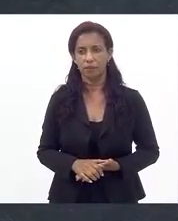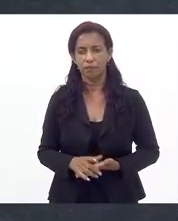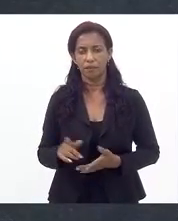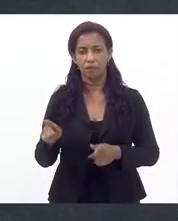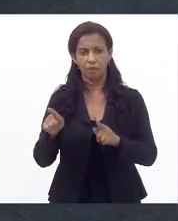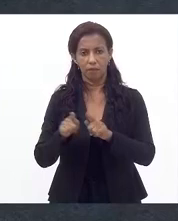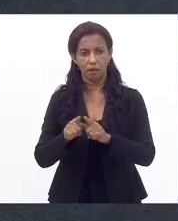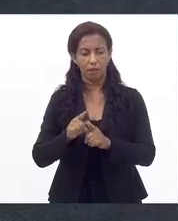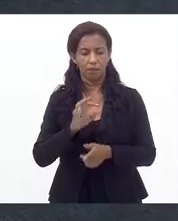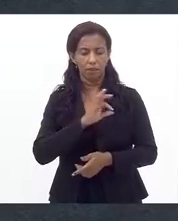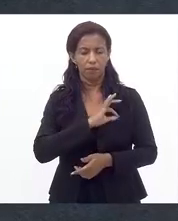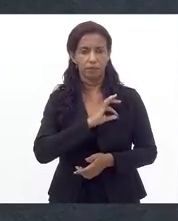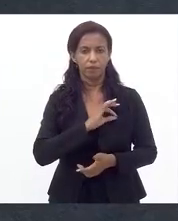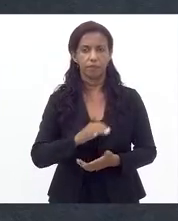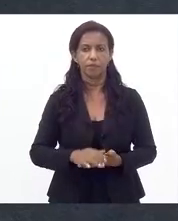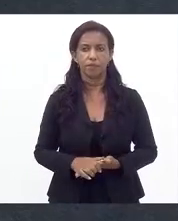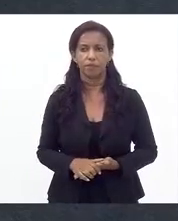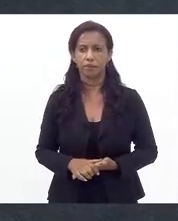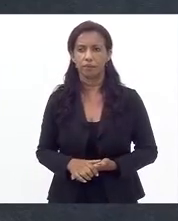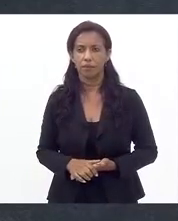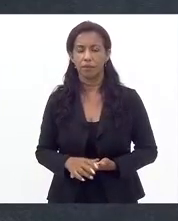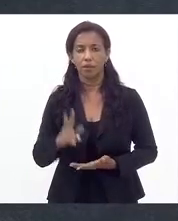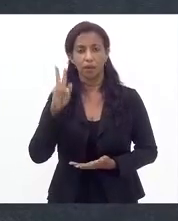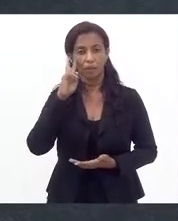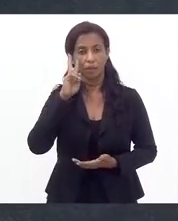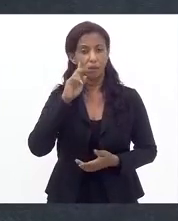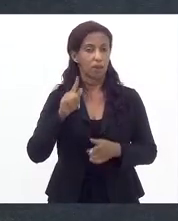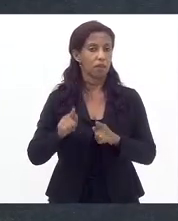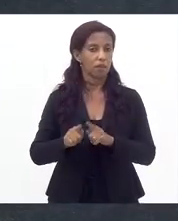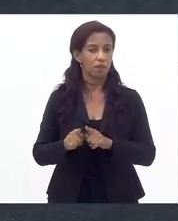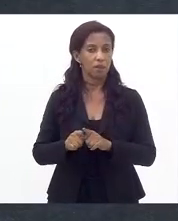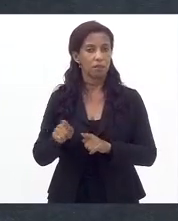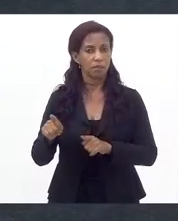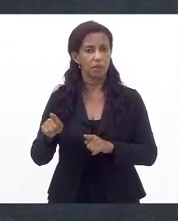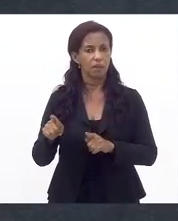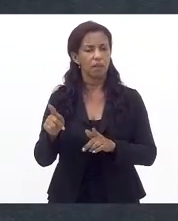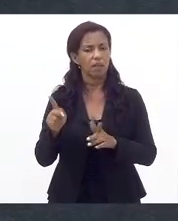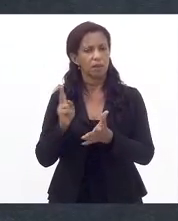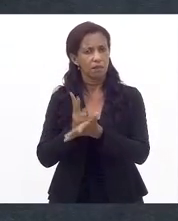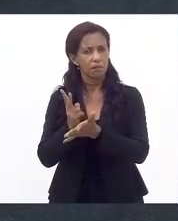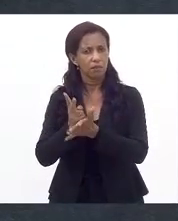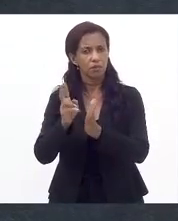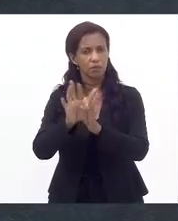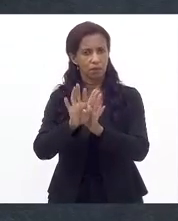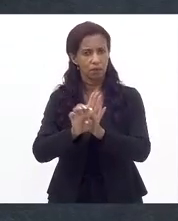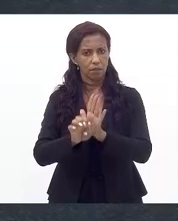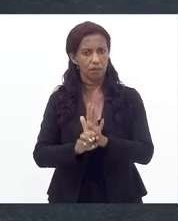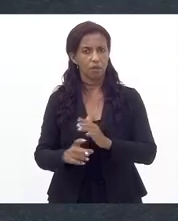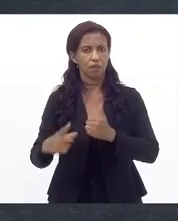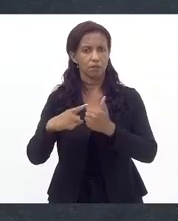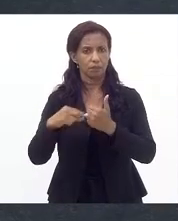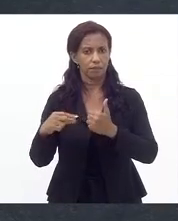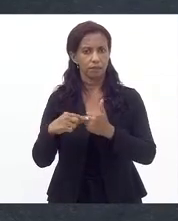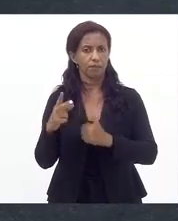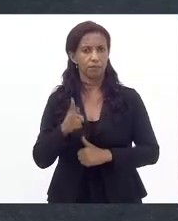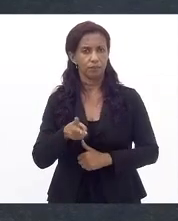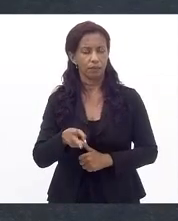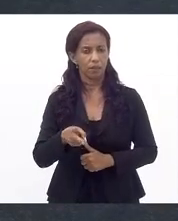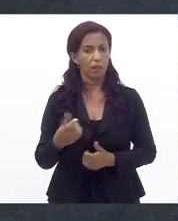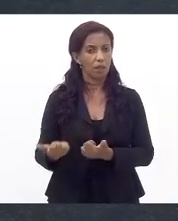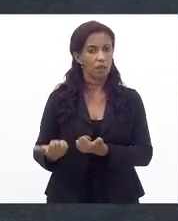também policiais eu eu livraria também que essa mesma emenda condicional nesse mesmo artigo